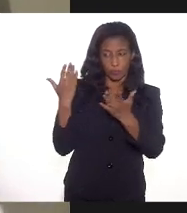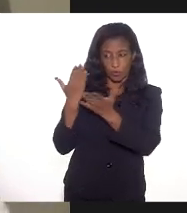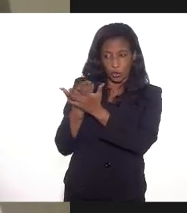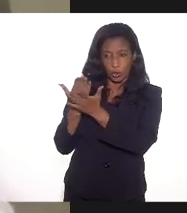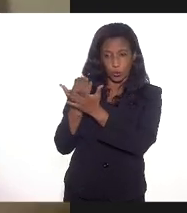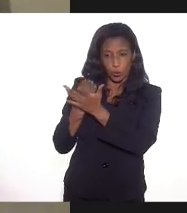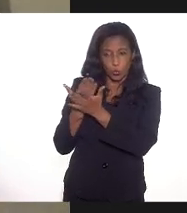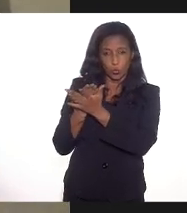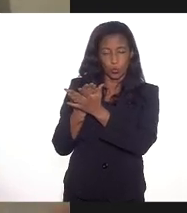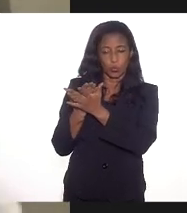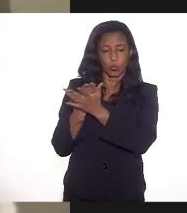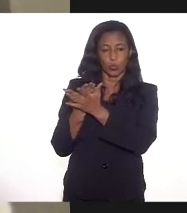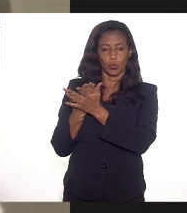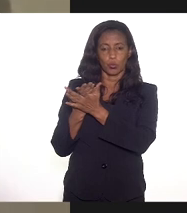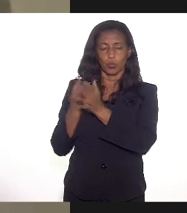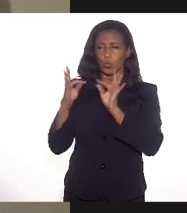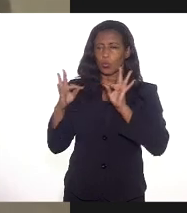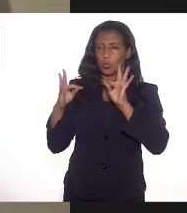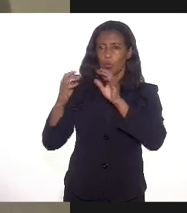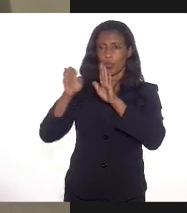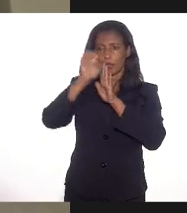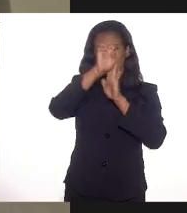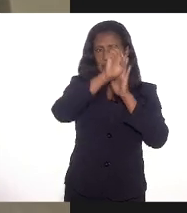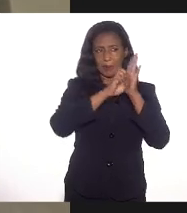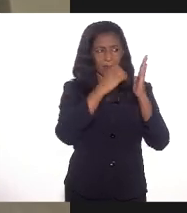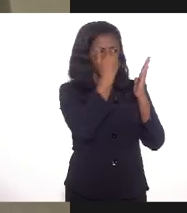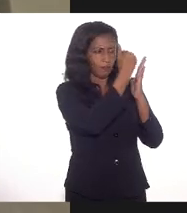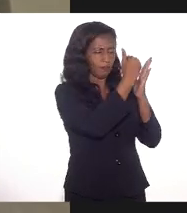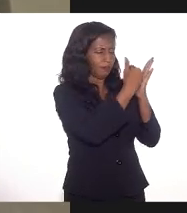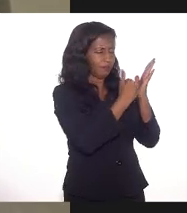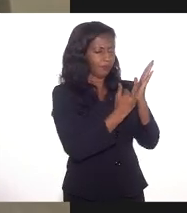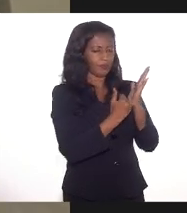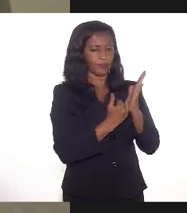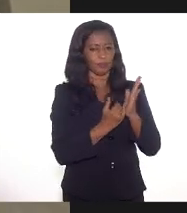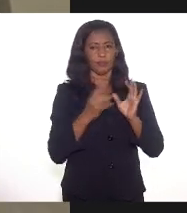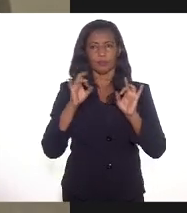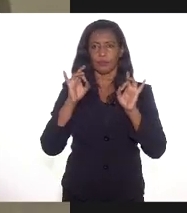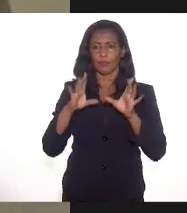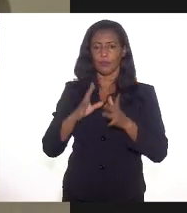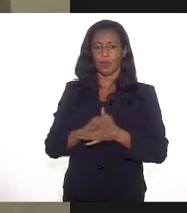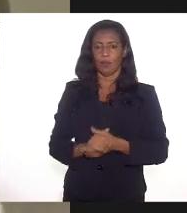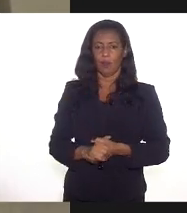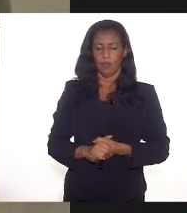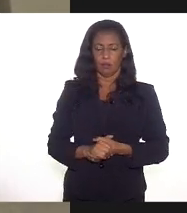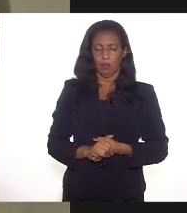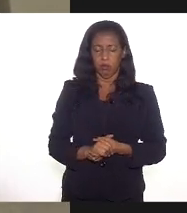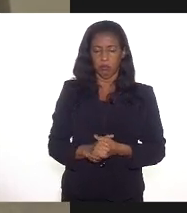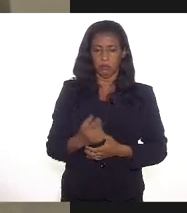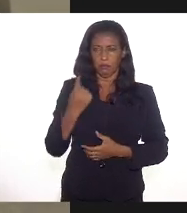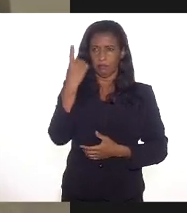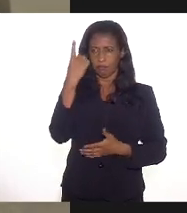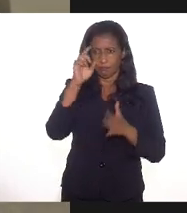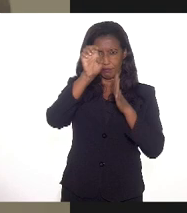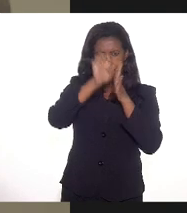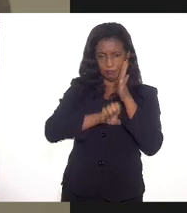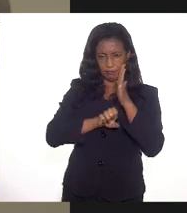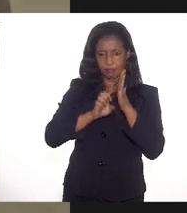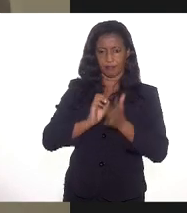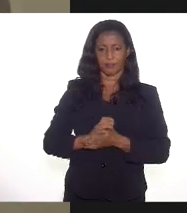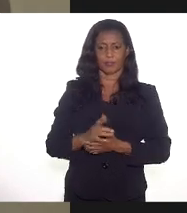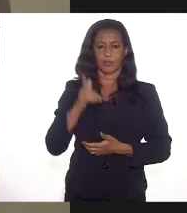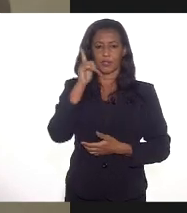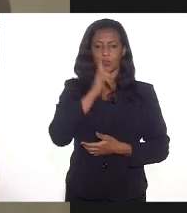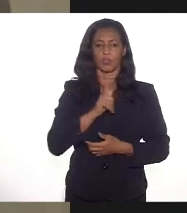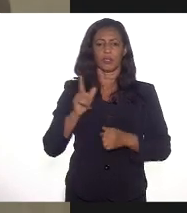acolhemos praticamente todas as emendas. Ficou tão somente uma emenda para que nós pudéssemos